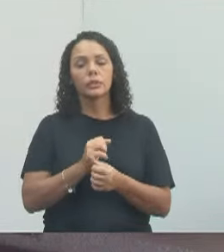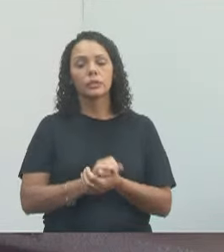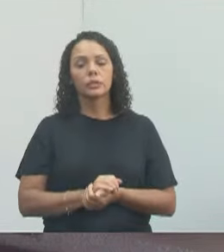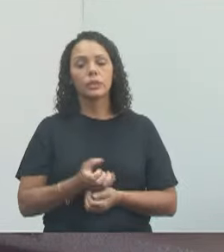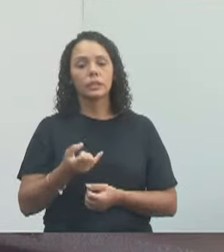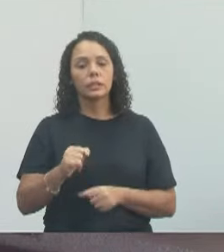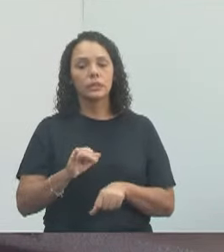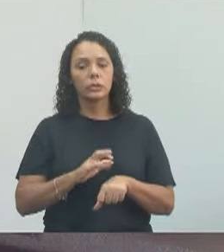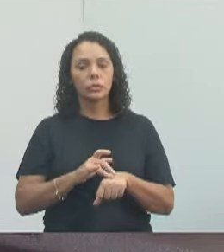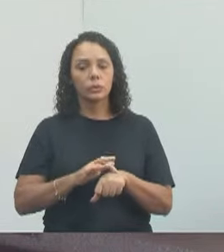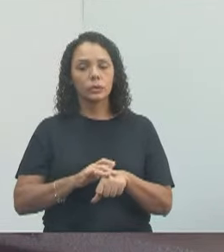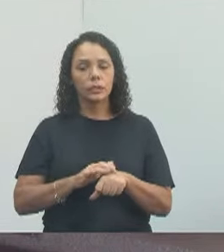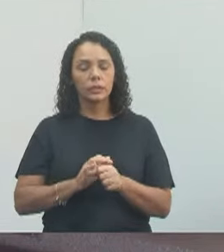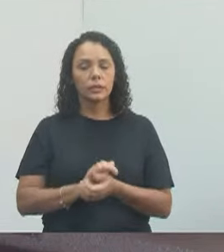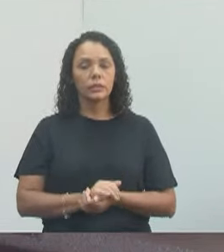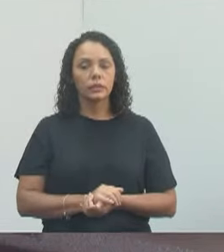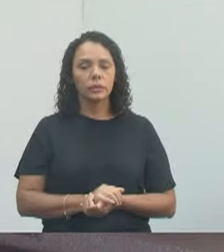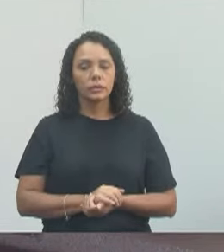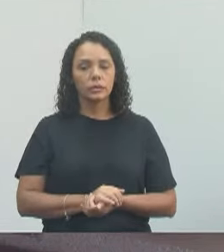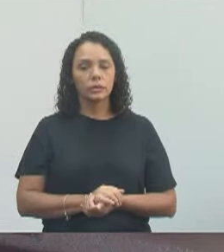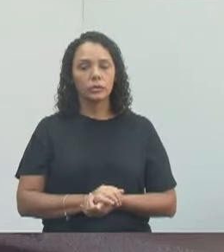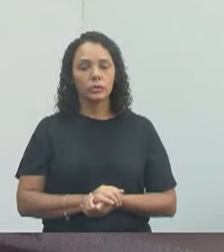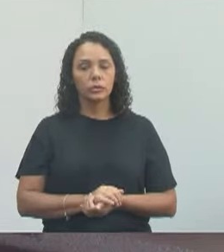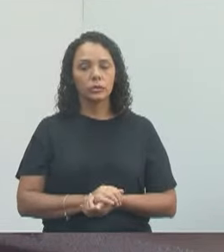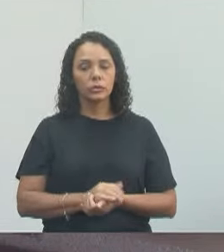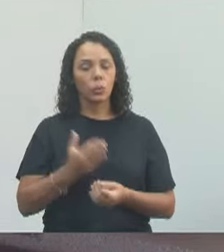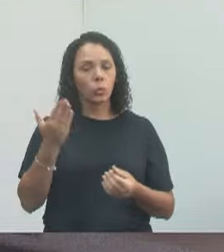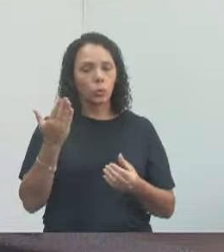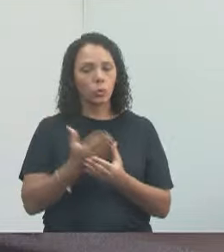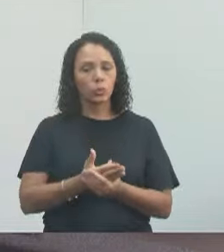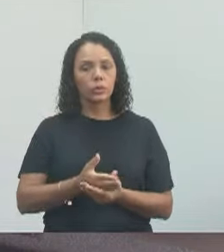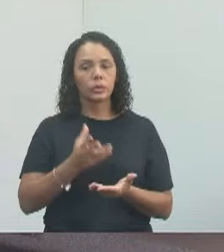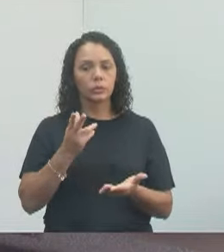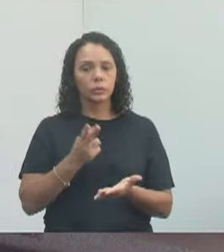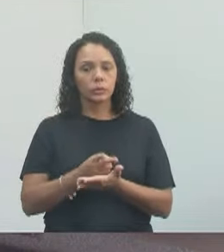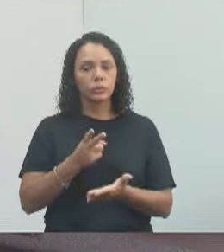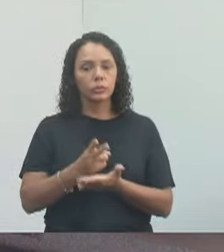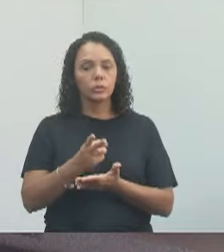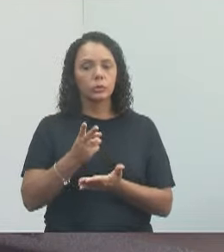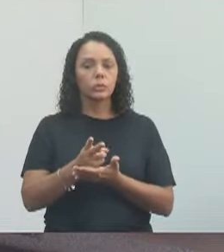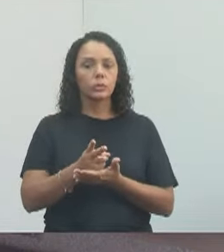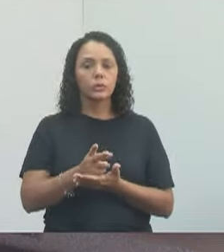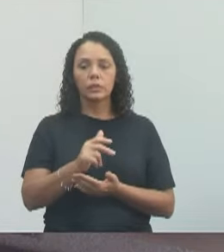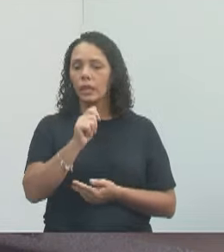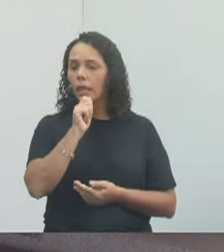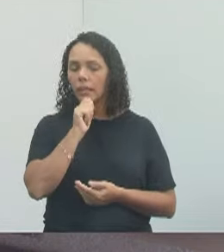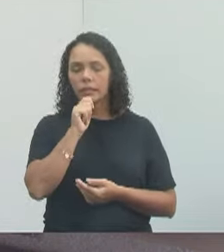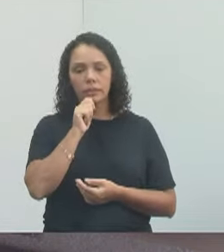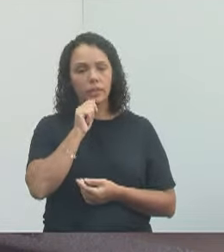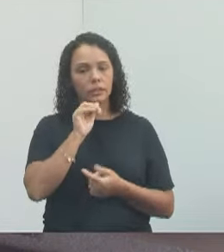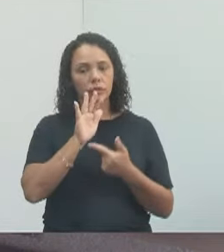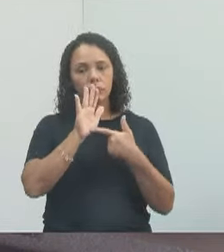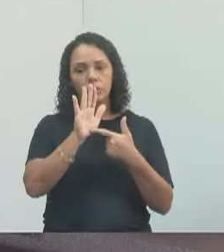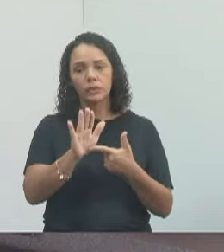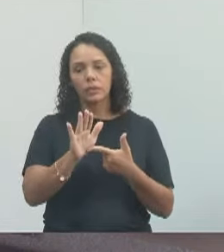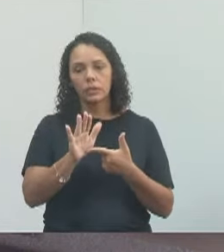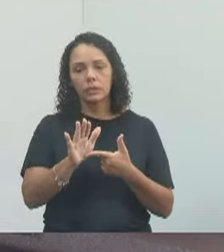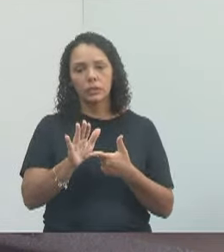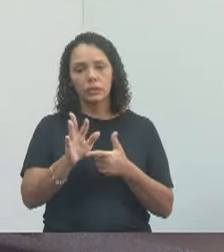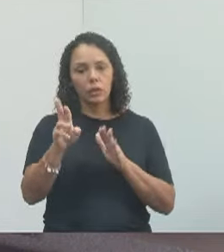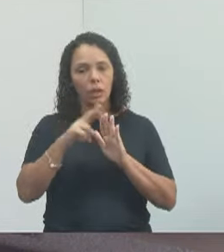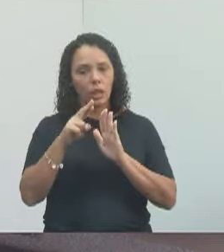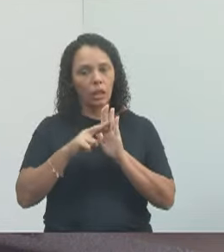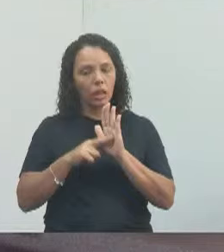houver como o contrato ainda está em período de vigência ainda não foi apresentado o relatório